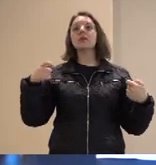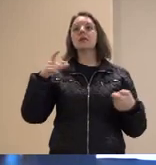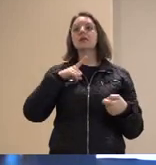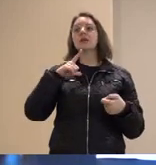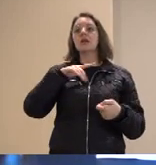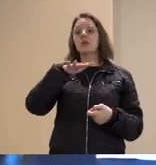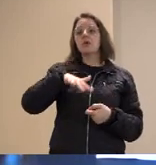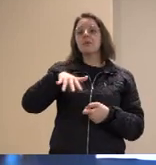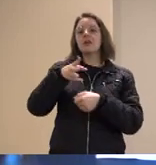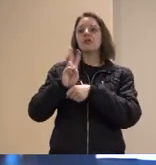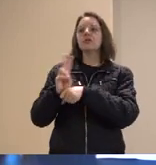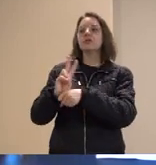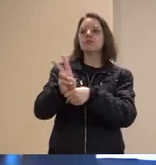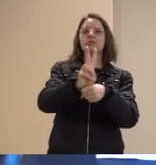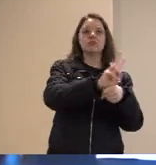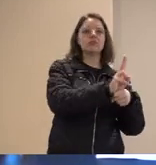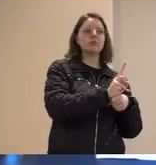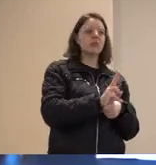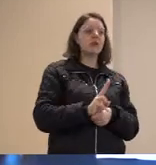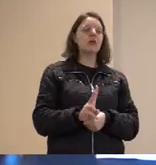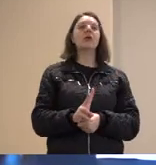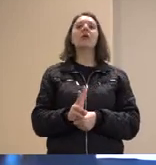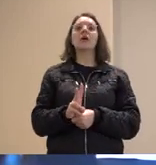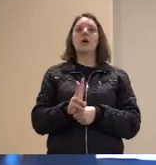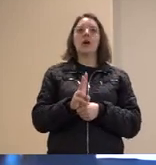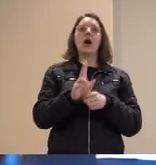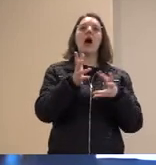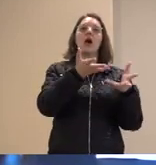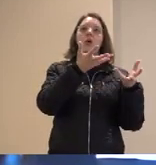que gerencie esses acolhimentos, acompanhe,